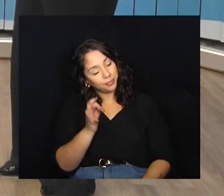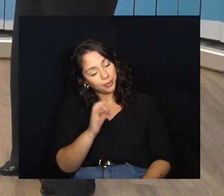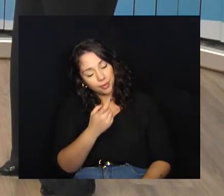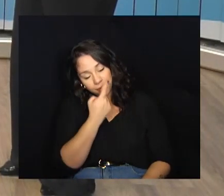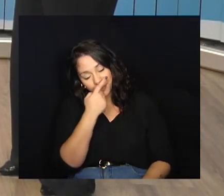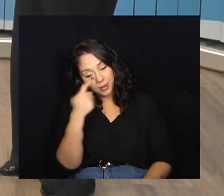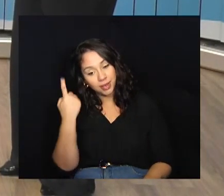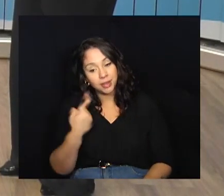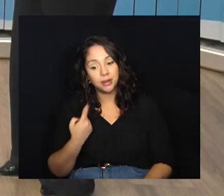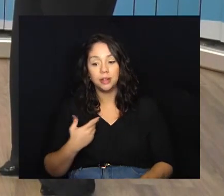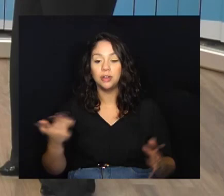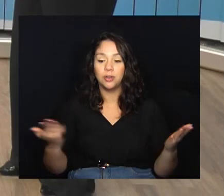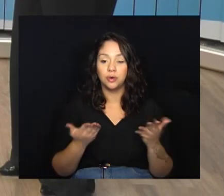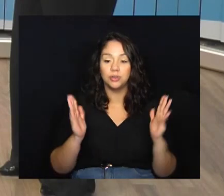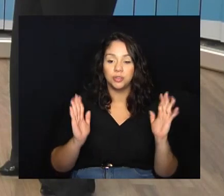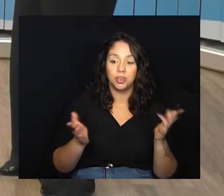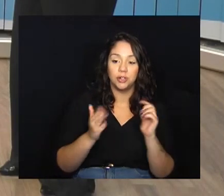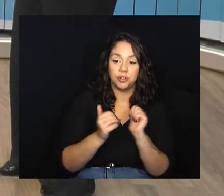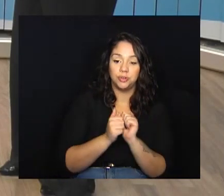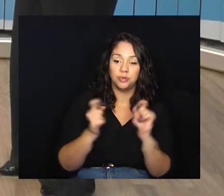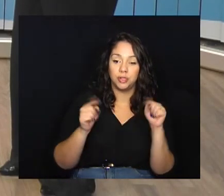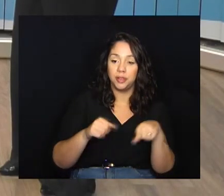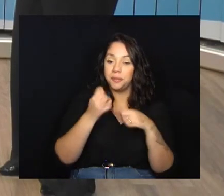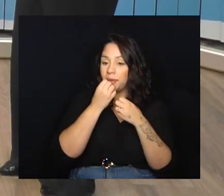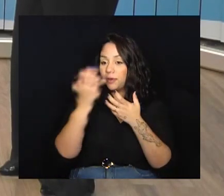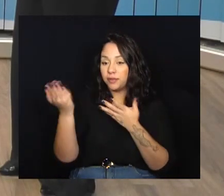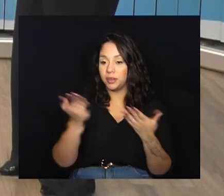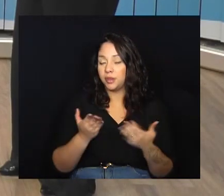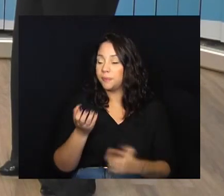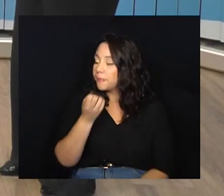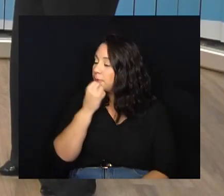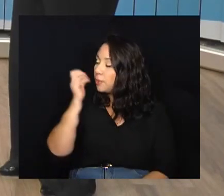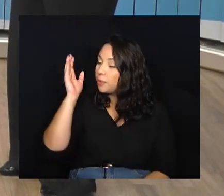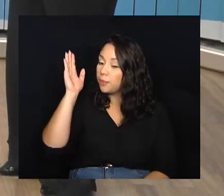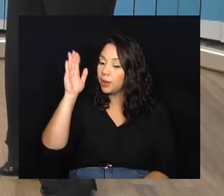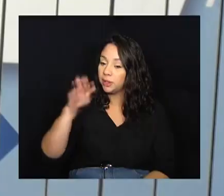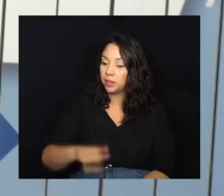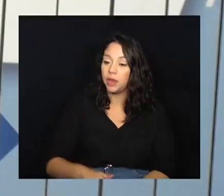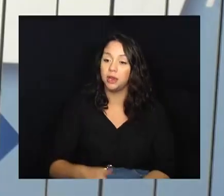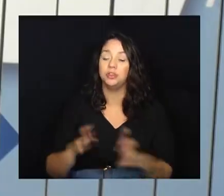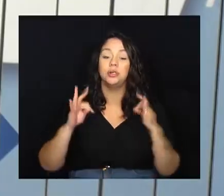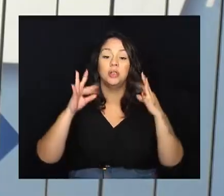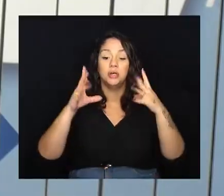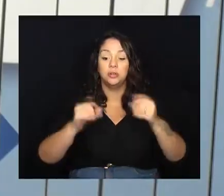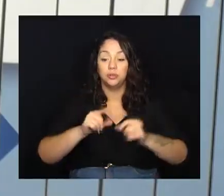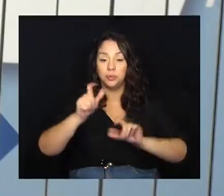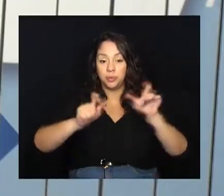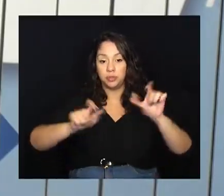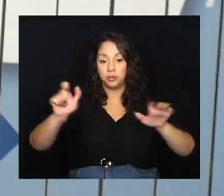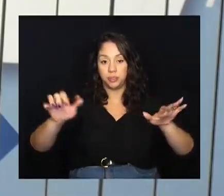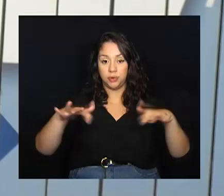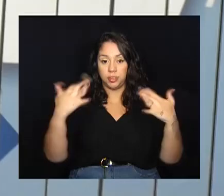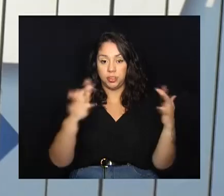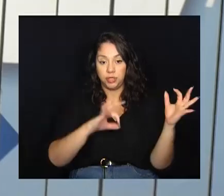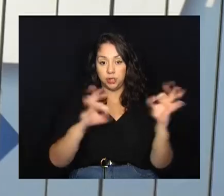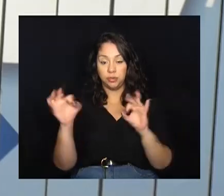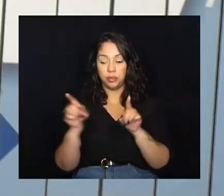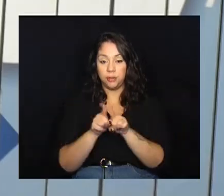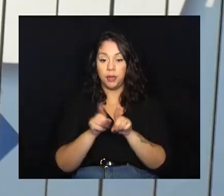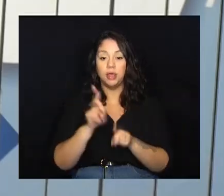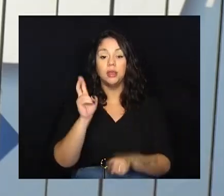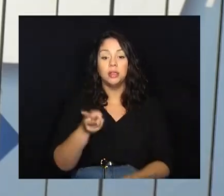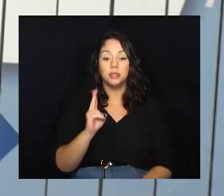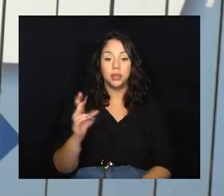o que já está aqui nos nossos estúdios seja bem-vinda e boa tarde boa tarde Gabriel boa tarde a você de casa é muito importante sempre falar